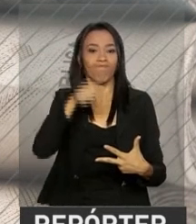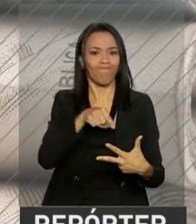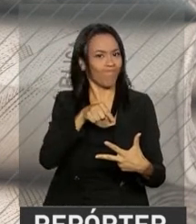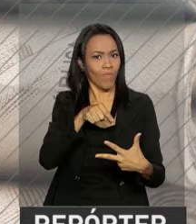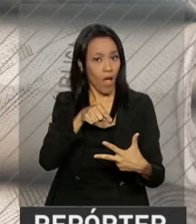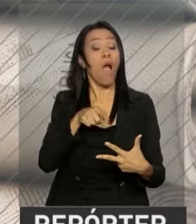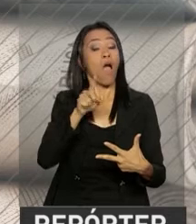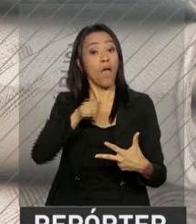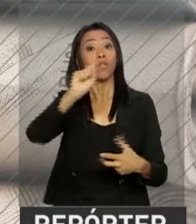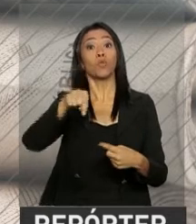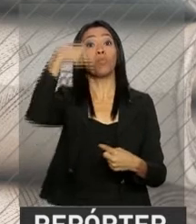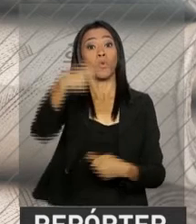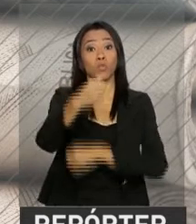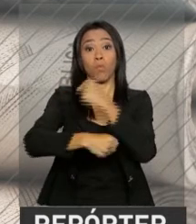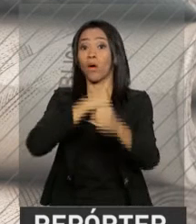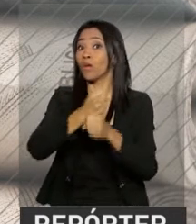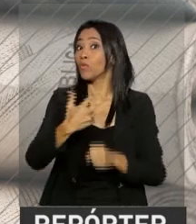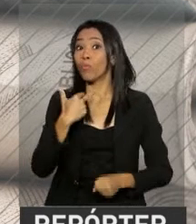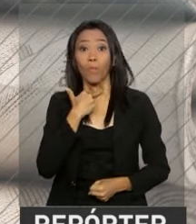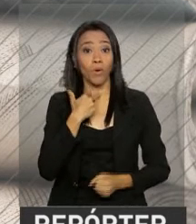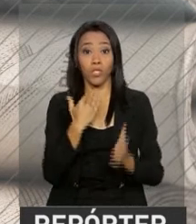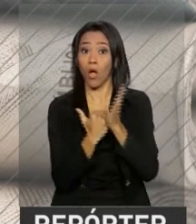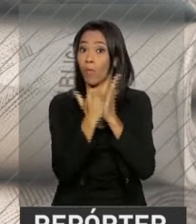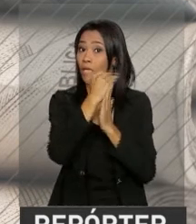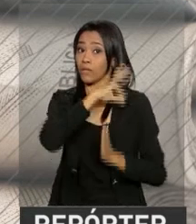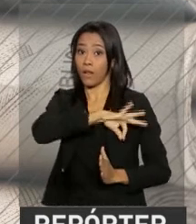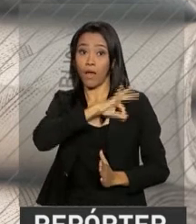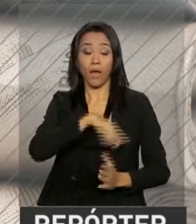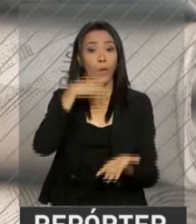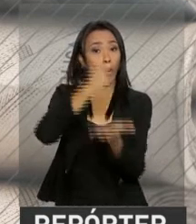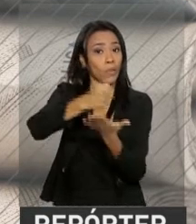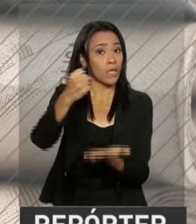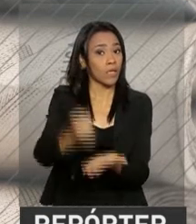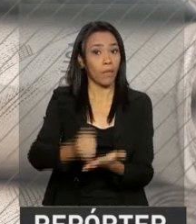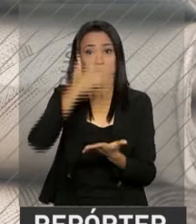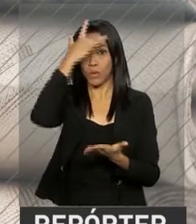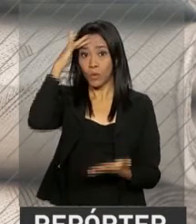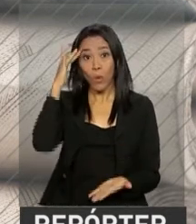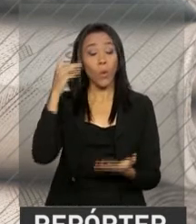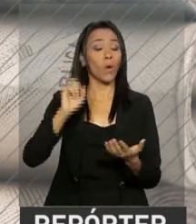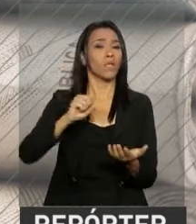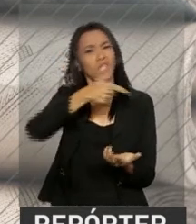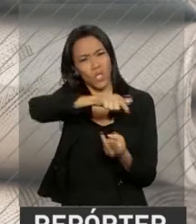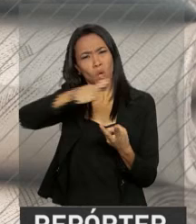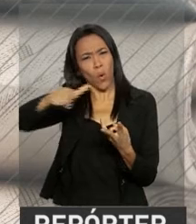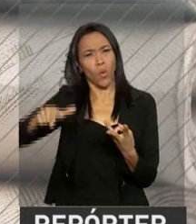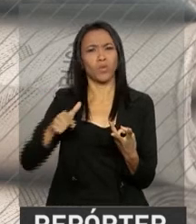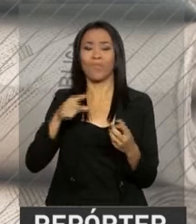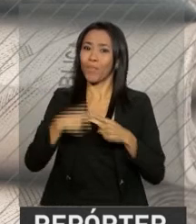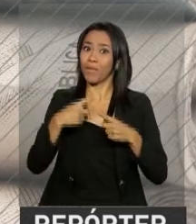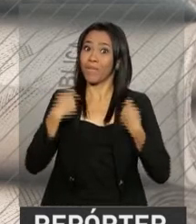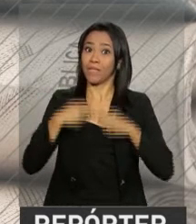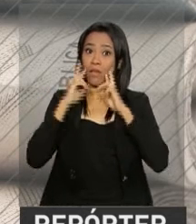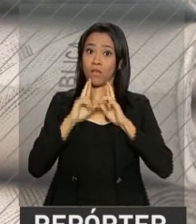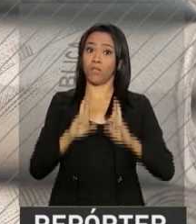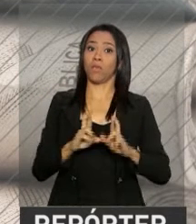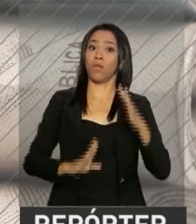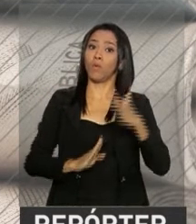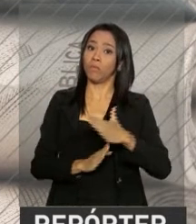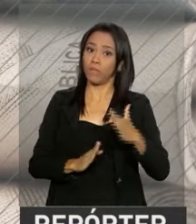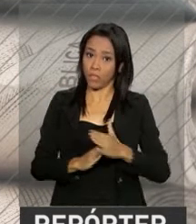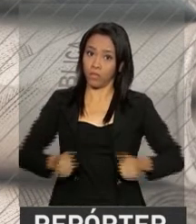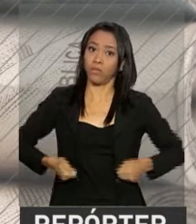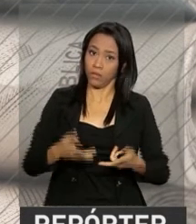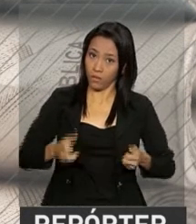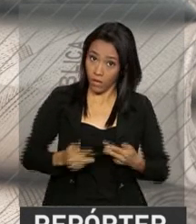dar aumento de salário contratar pessoas ou criar despesas até que volte a respeitar o limite de gastos as